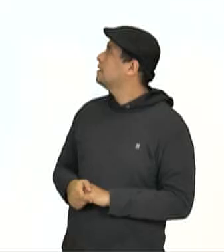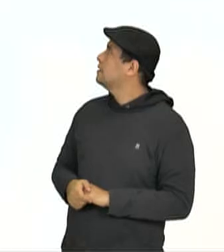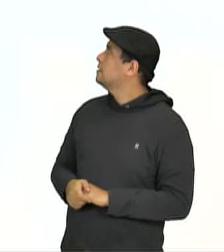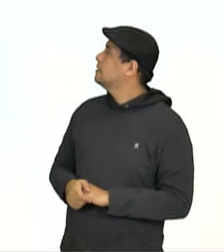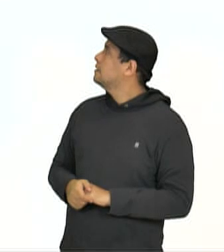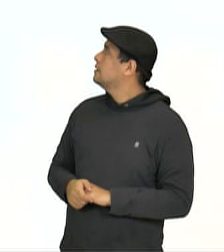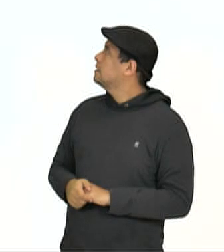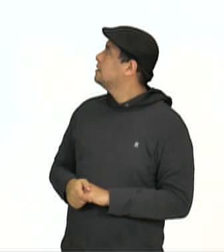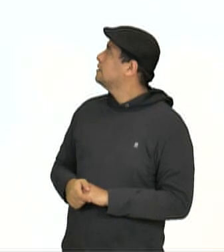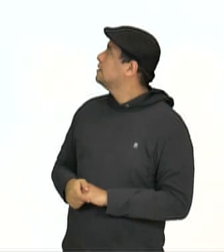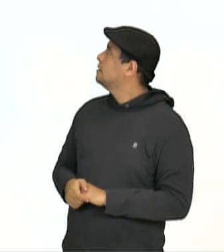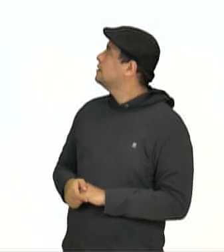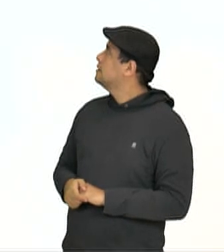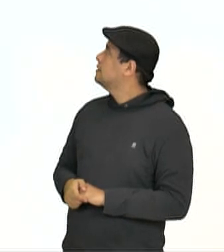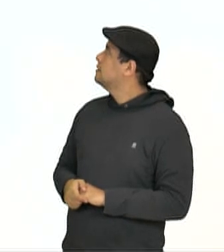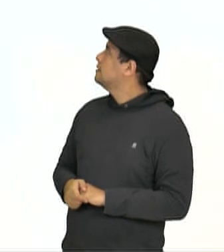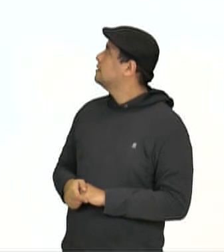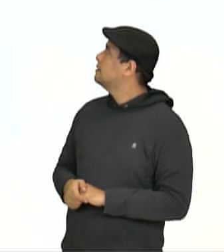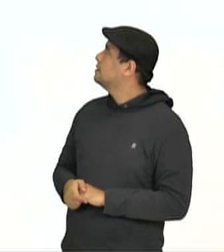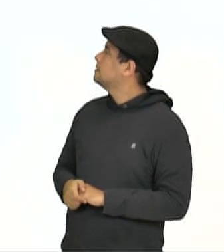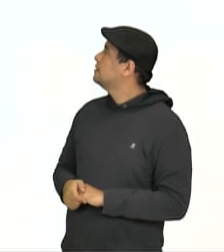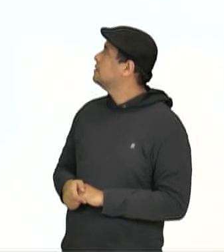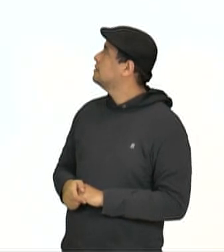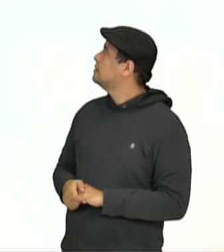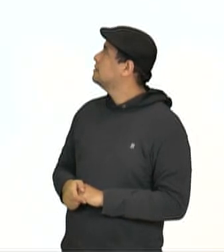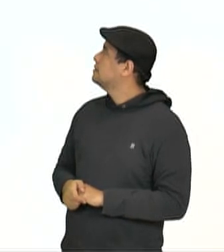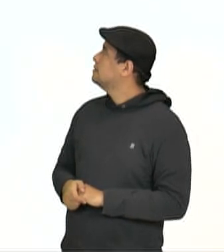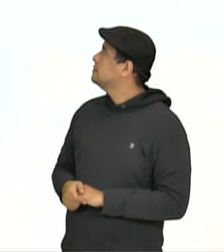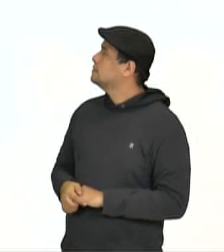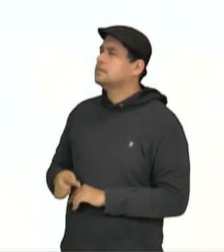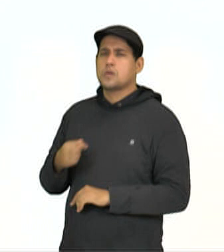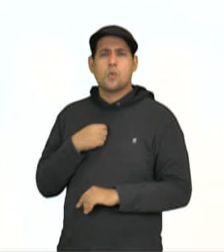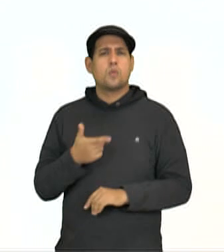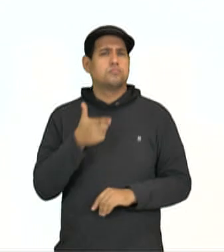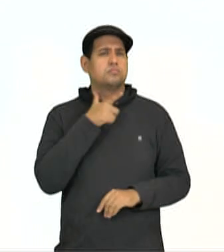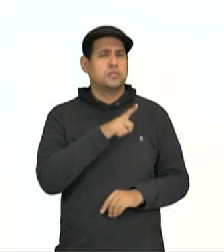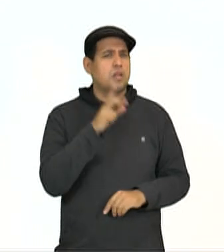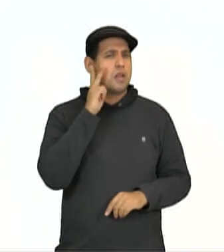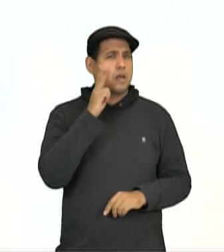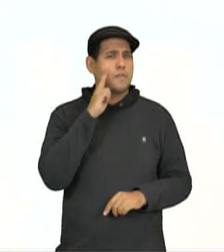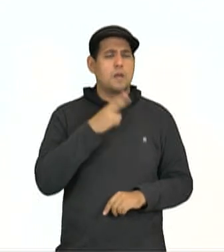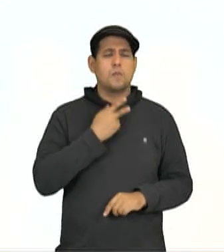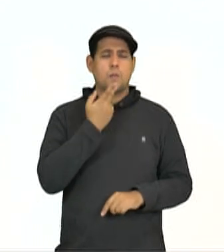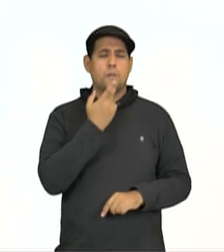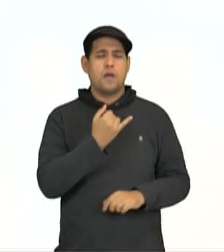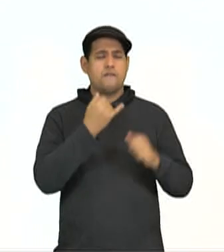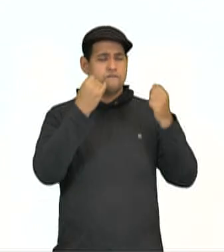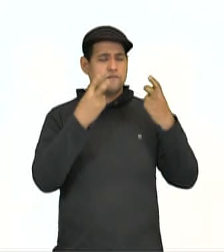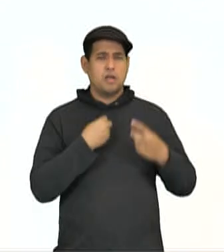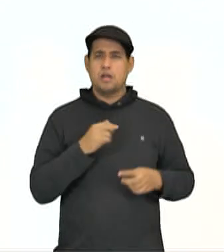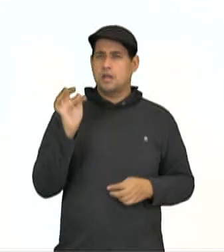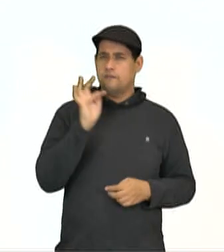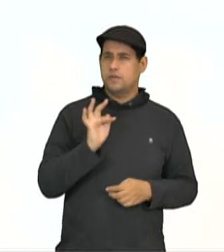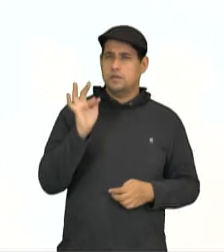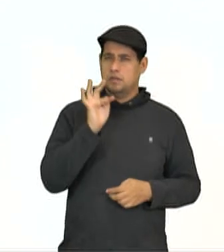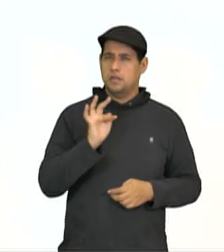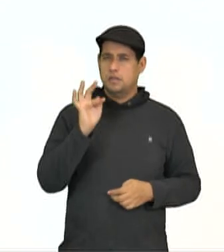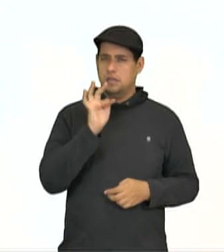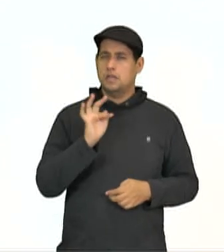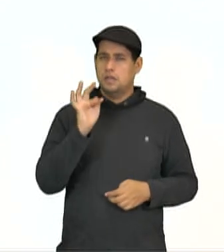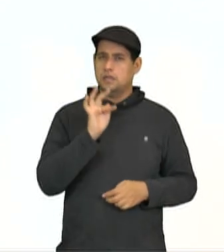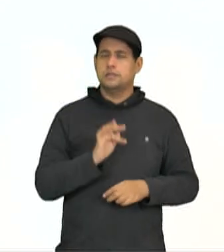can remember my father saying when I was in college. Eu consigo me lembrar o meu pai falando quando eu estava na faculdade. Ó, num outro